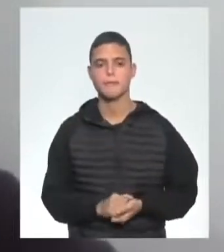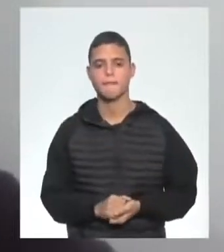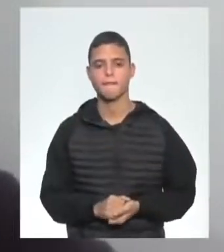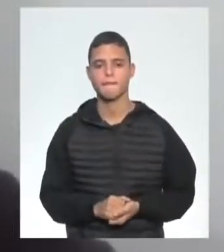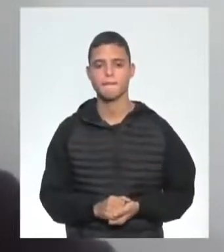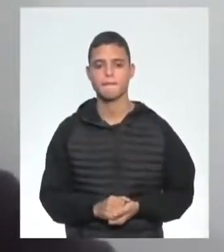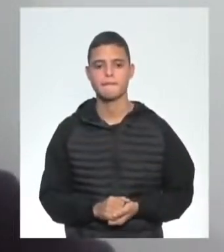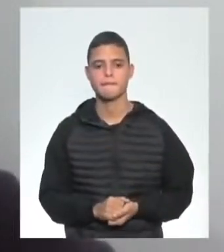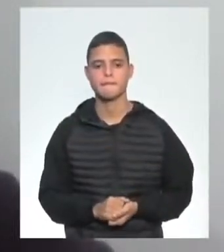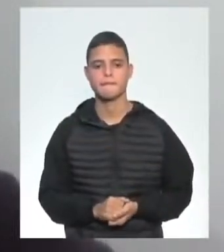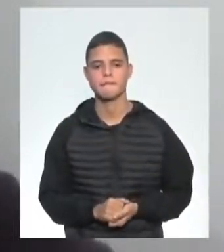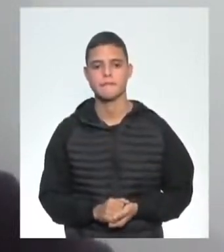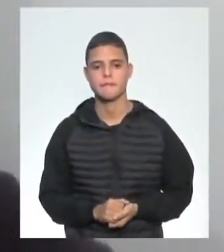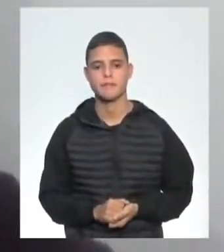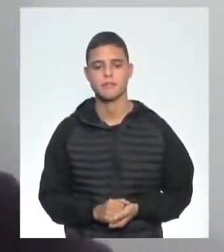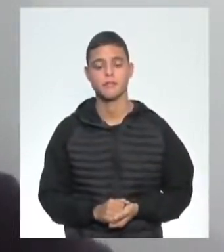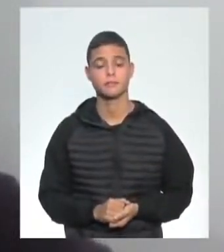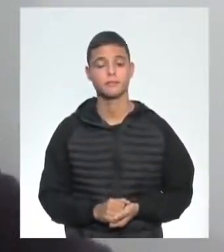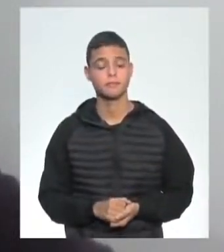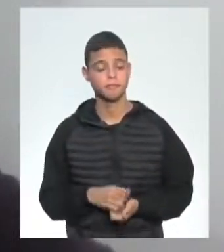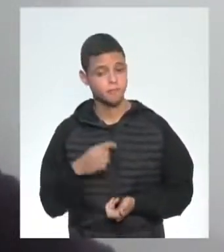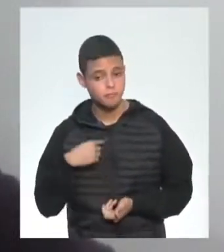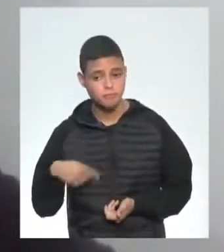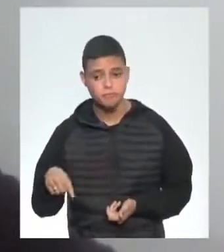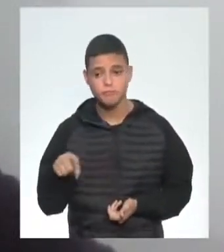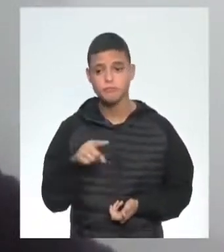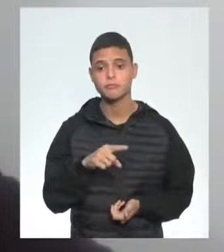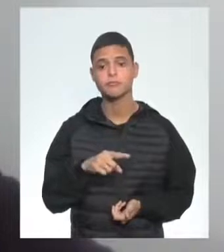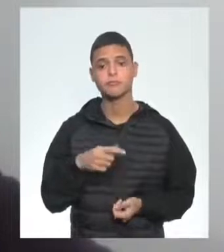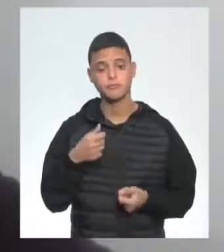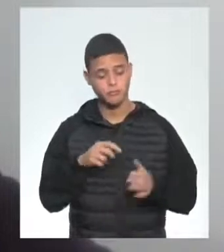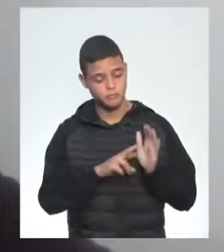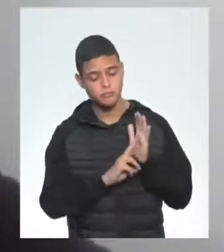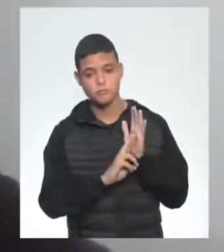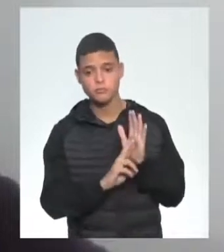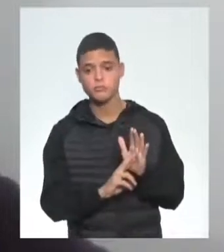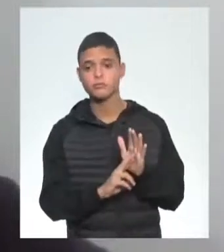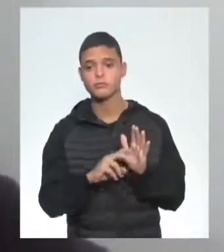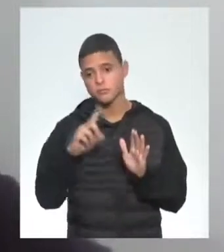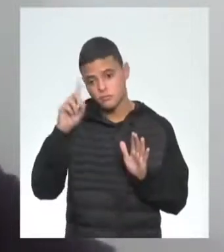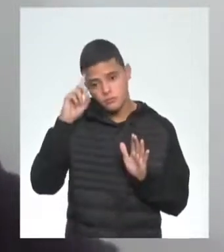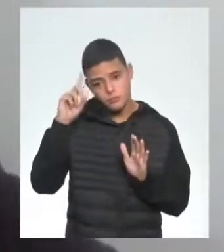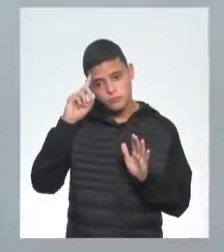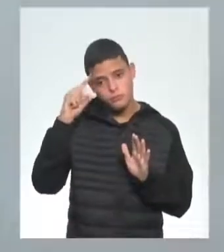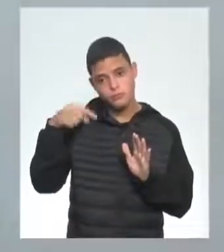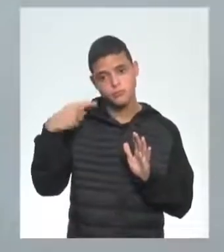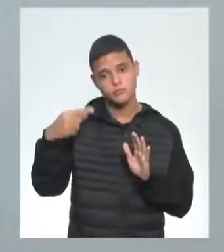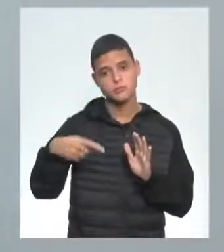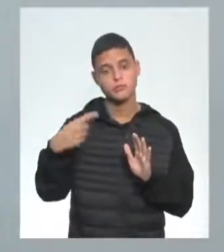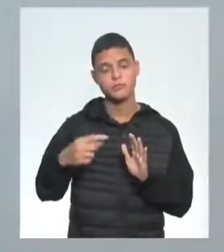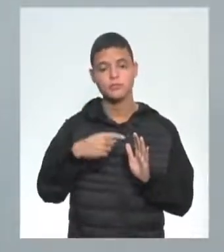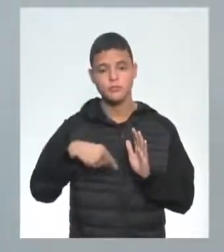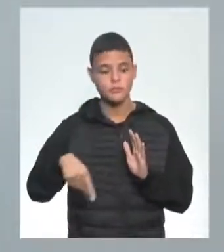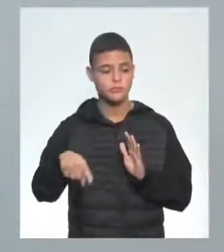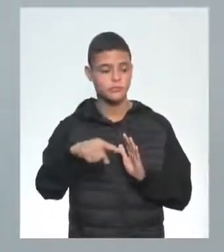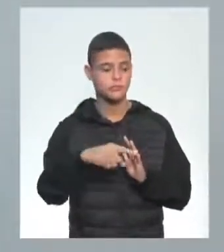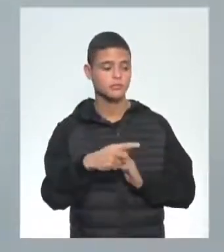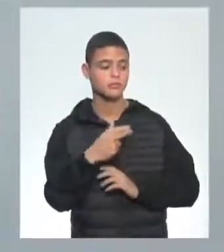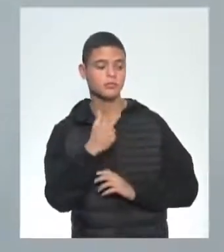assim, a gente tem que se representado no nosso cotidiano. A gente não pode